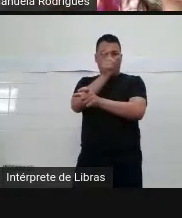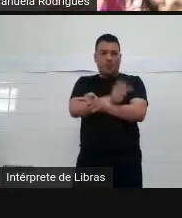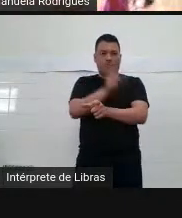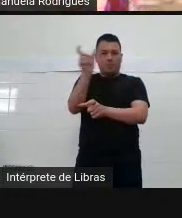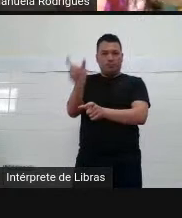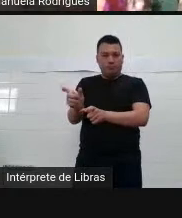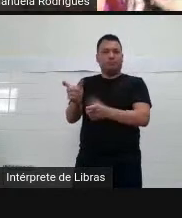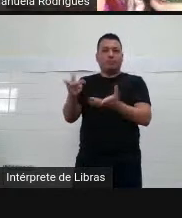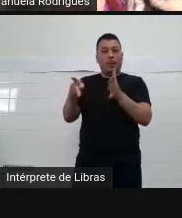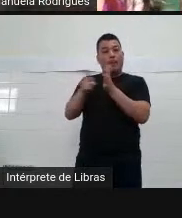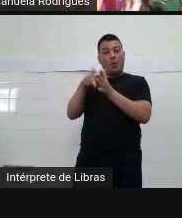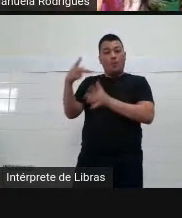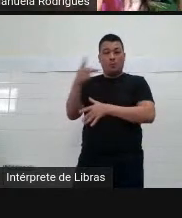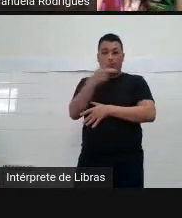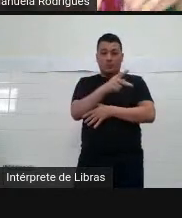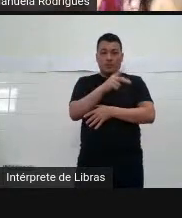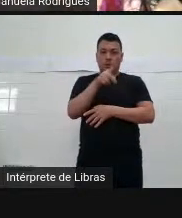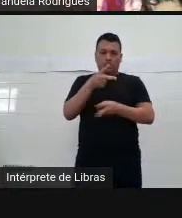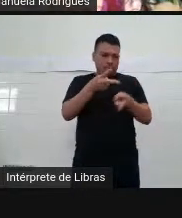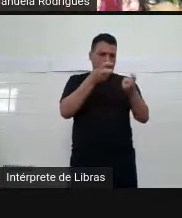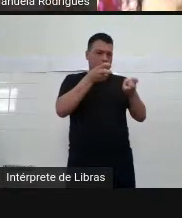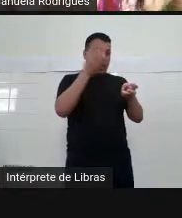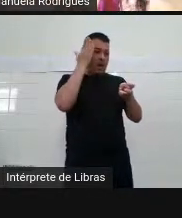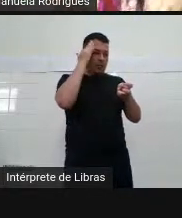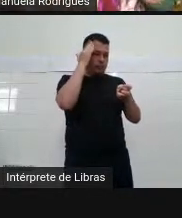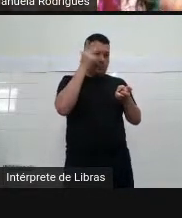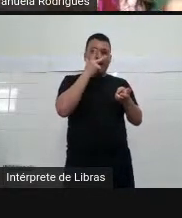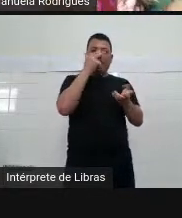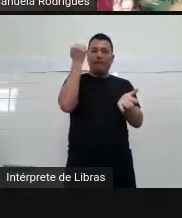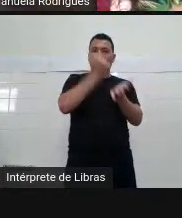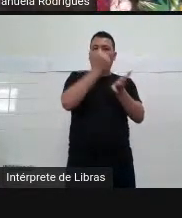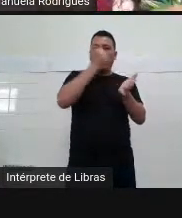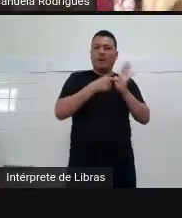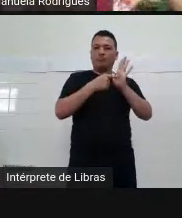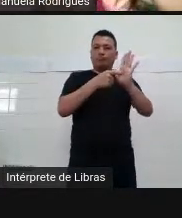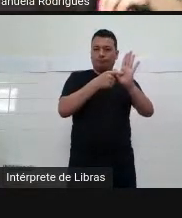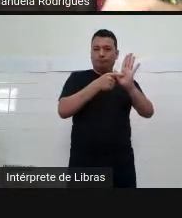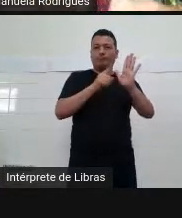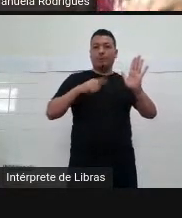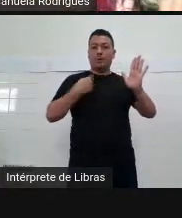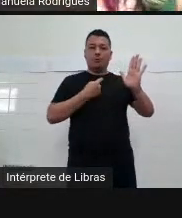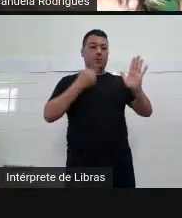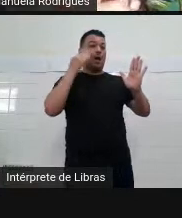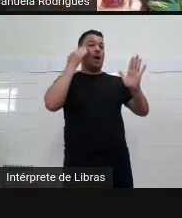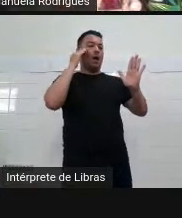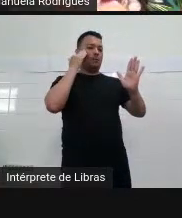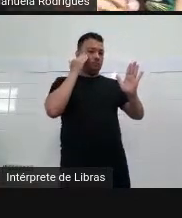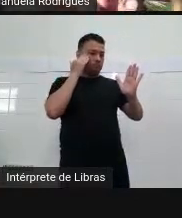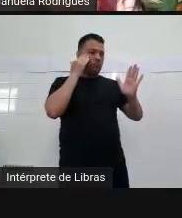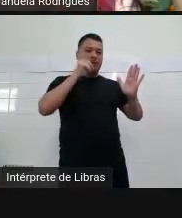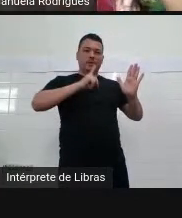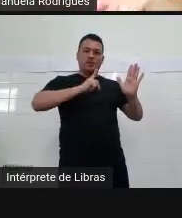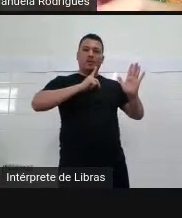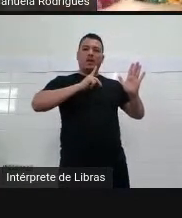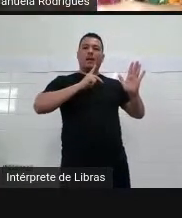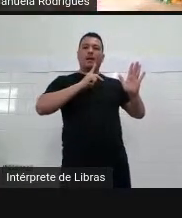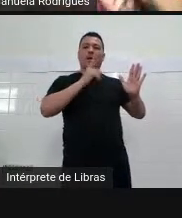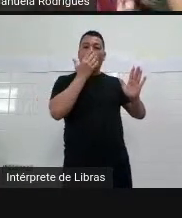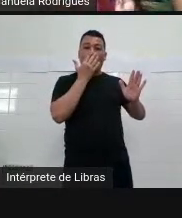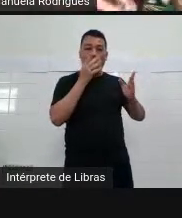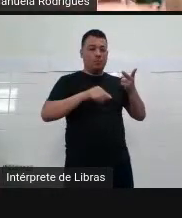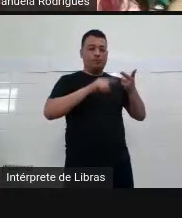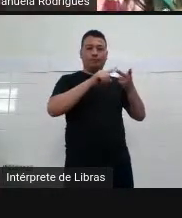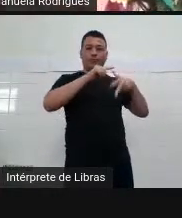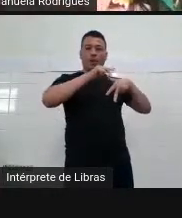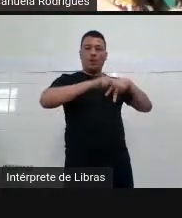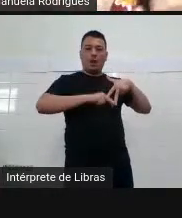corpo são tomados como marcas para, a partir daí, pensar raça,